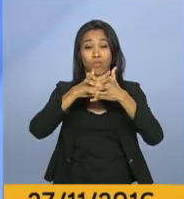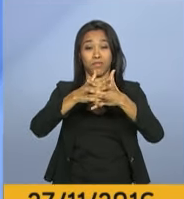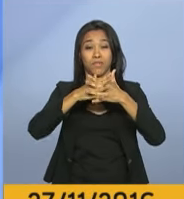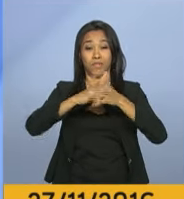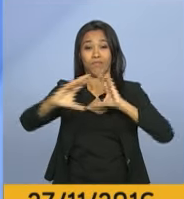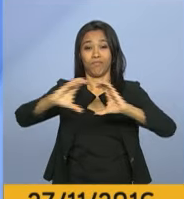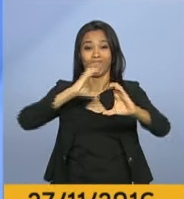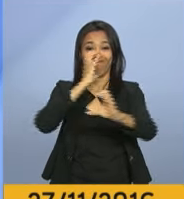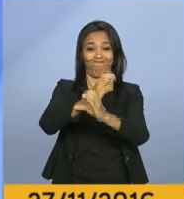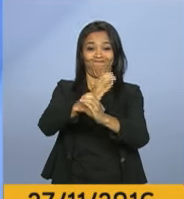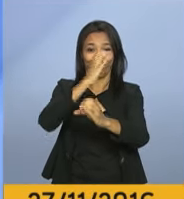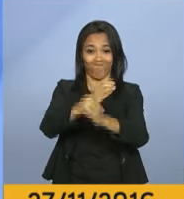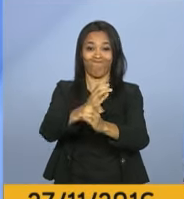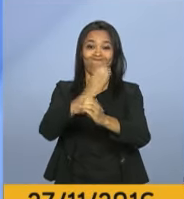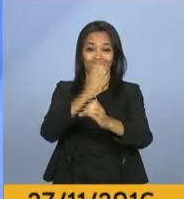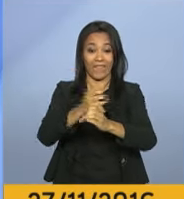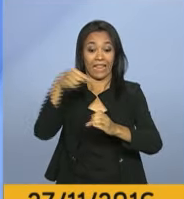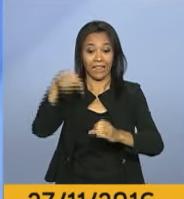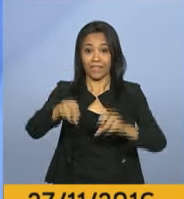debate,